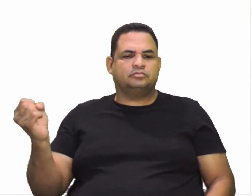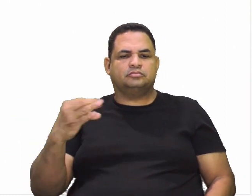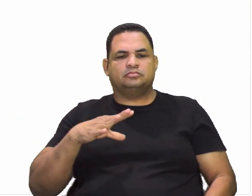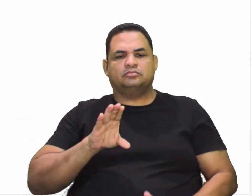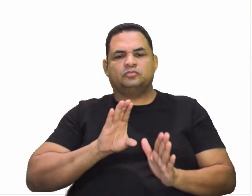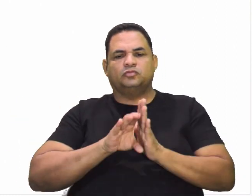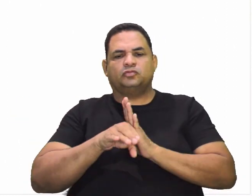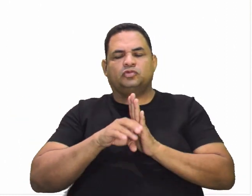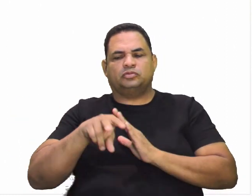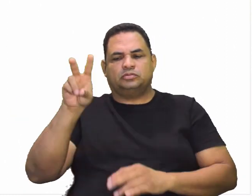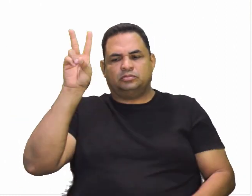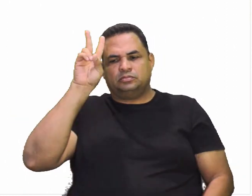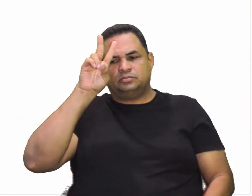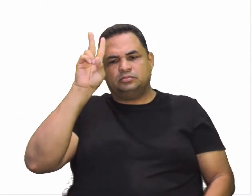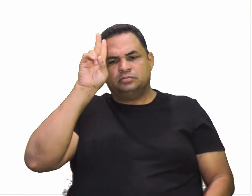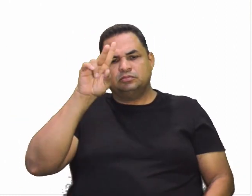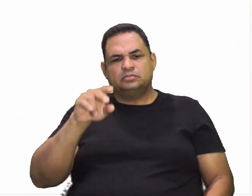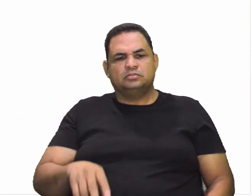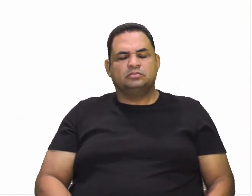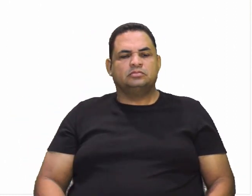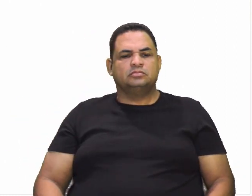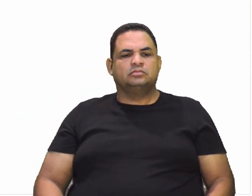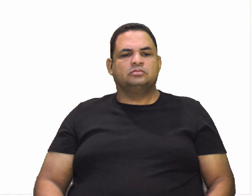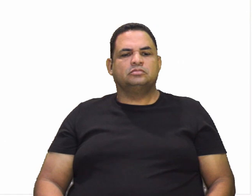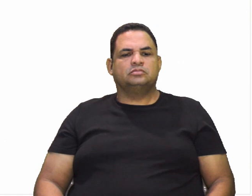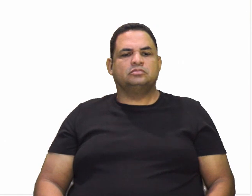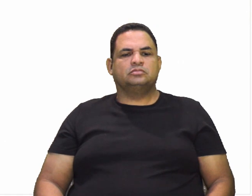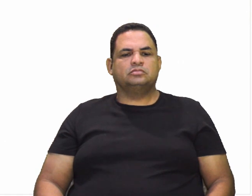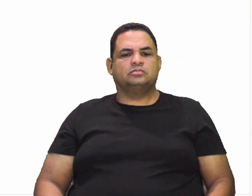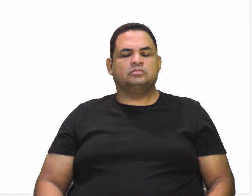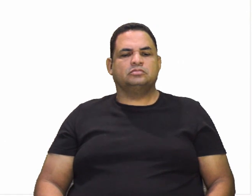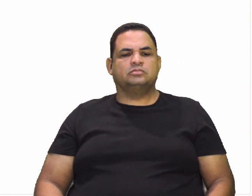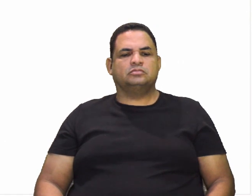das novas abordagens da história,